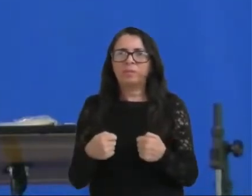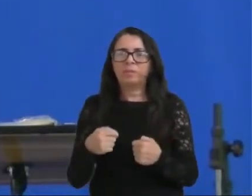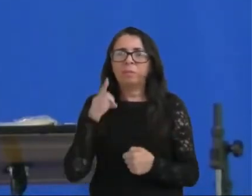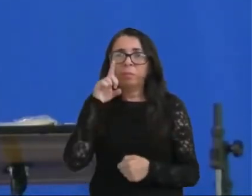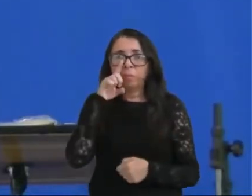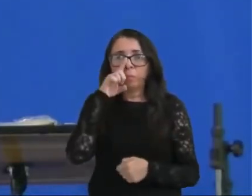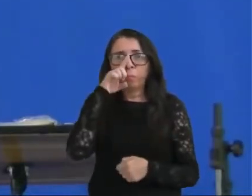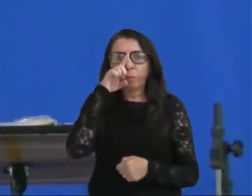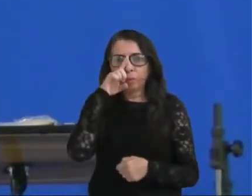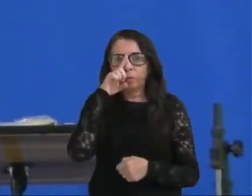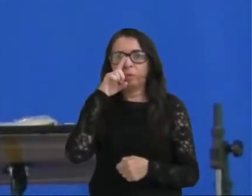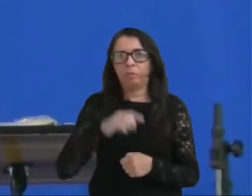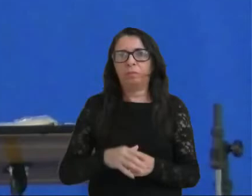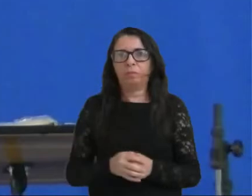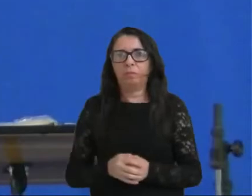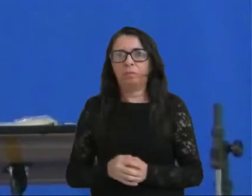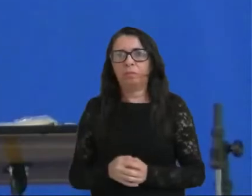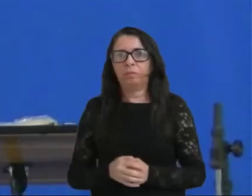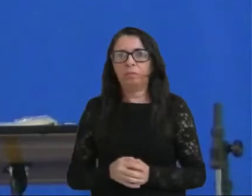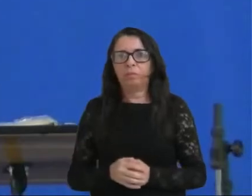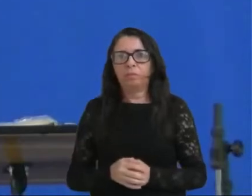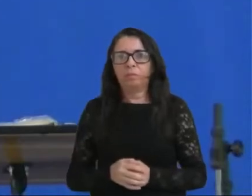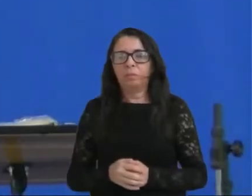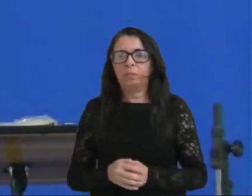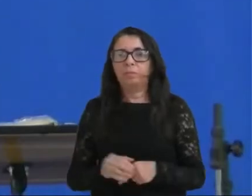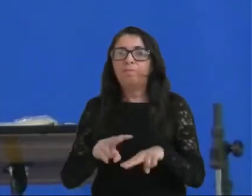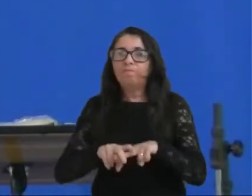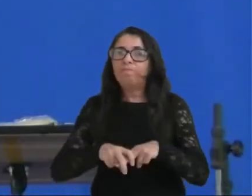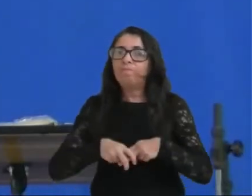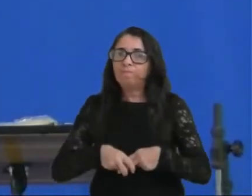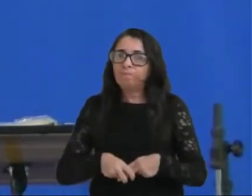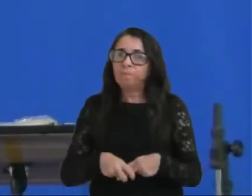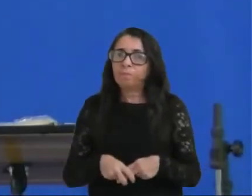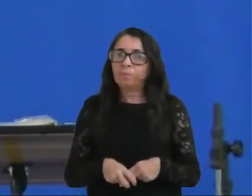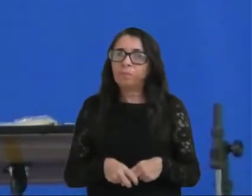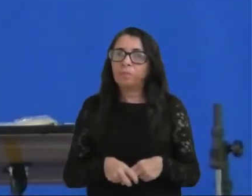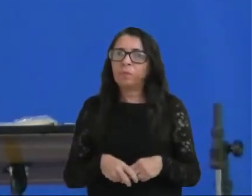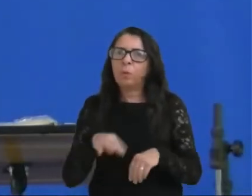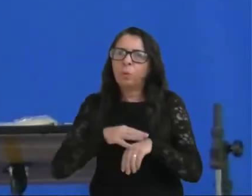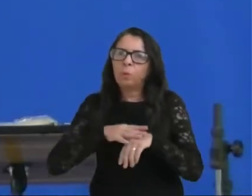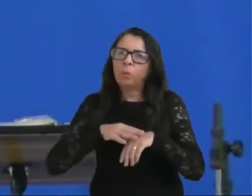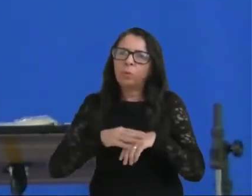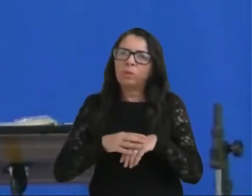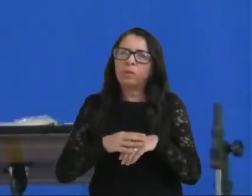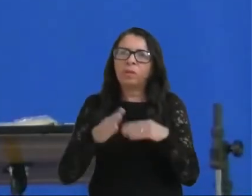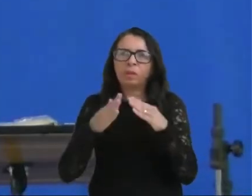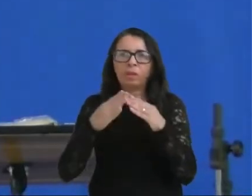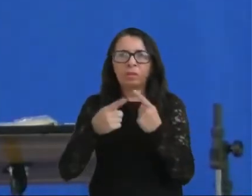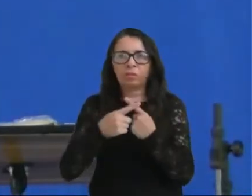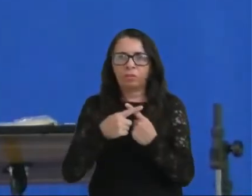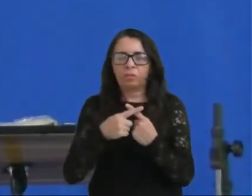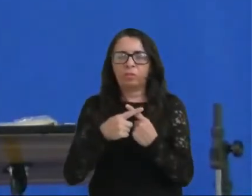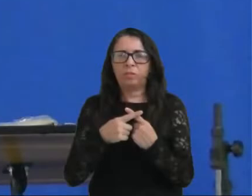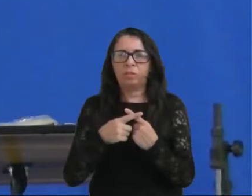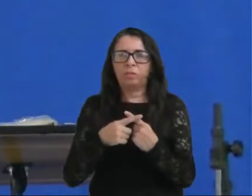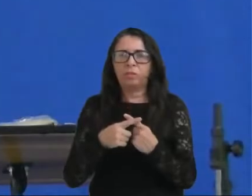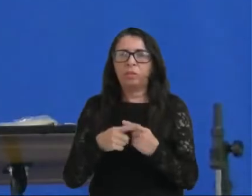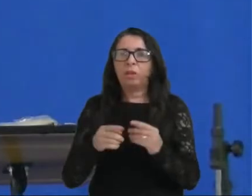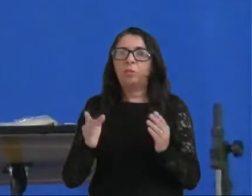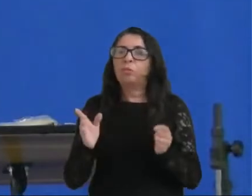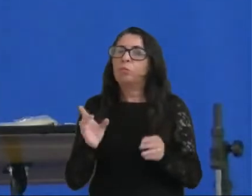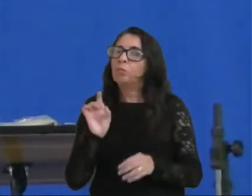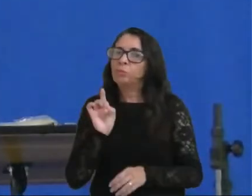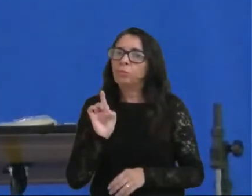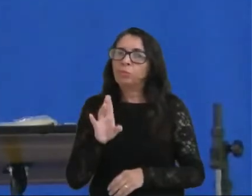orando por essa família. Deus tenha misericórdia deles. Amém? E lembrando também